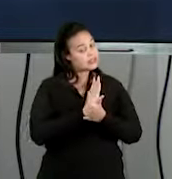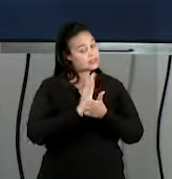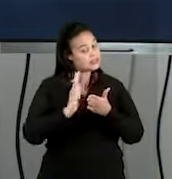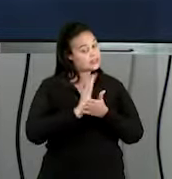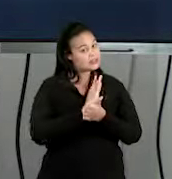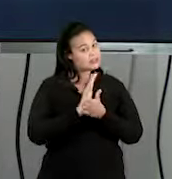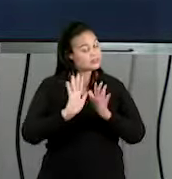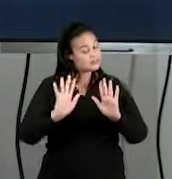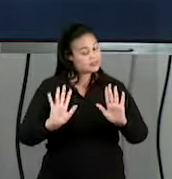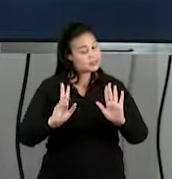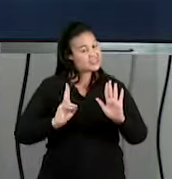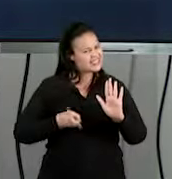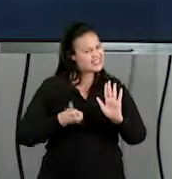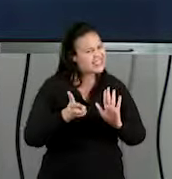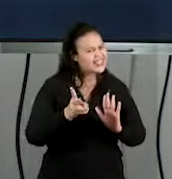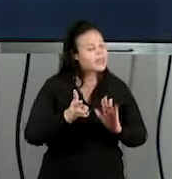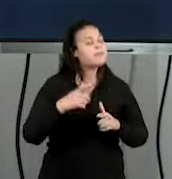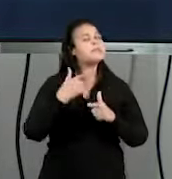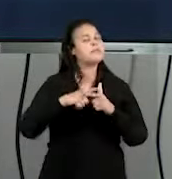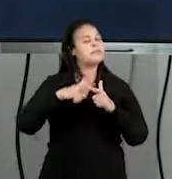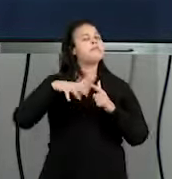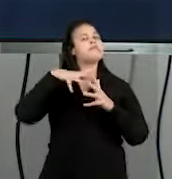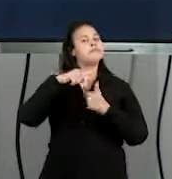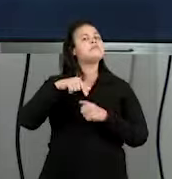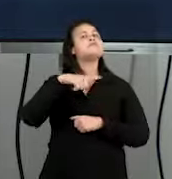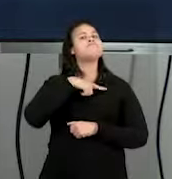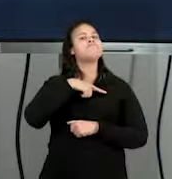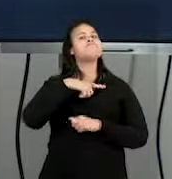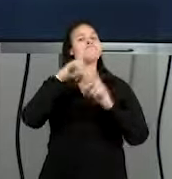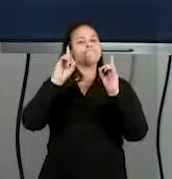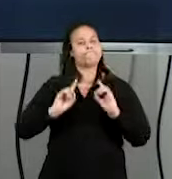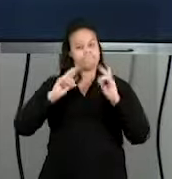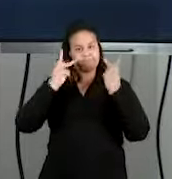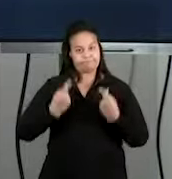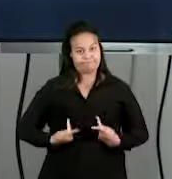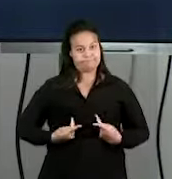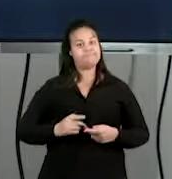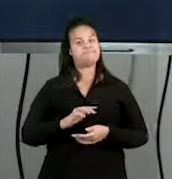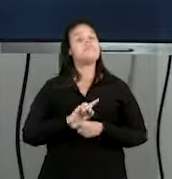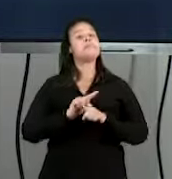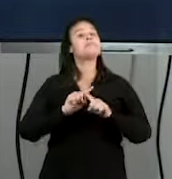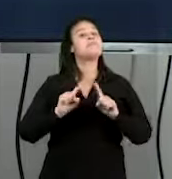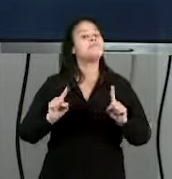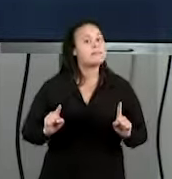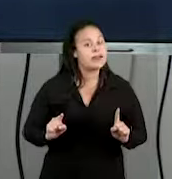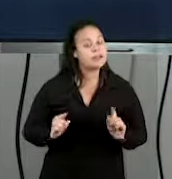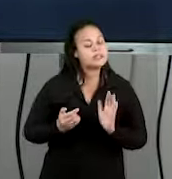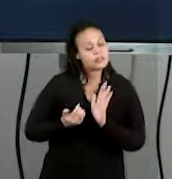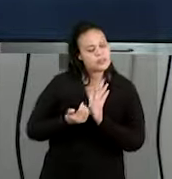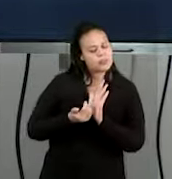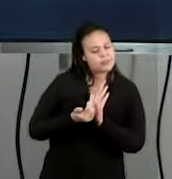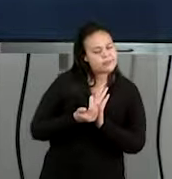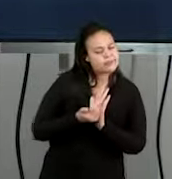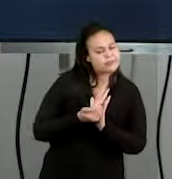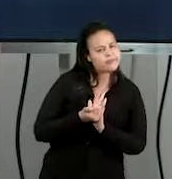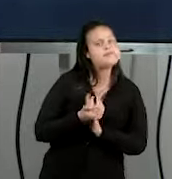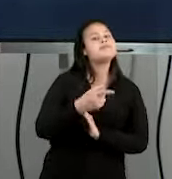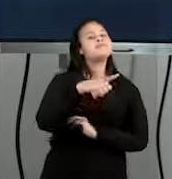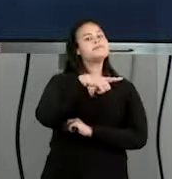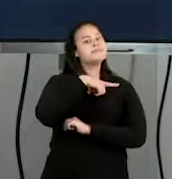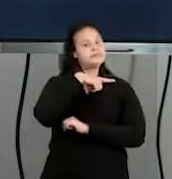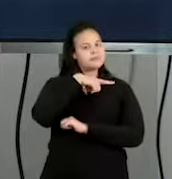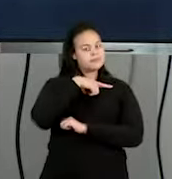sempre. Nós ainda temos muitos problemas no mundo relacionados aos direitos humanos. Mas nós temos iniciativas também